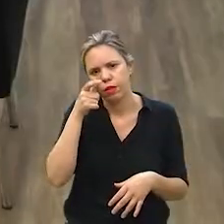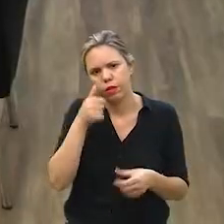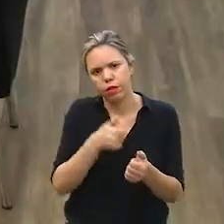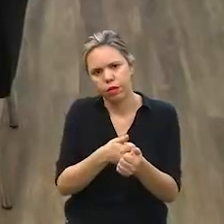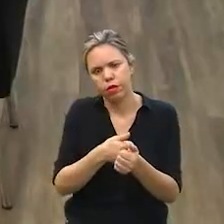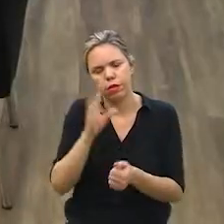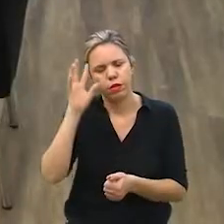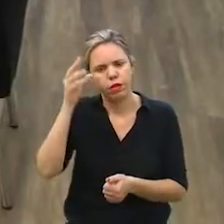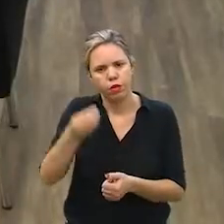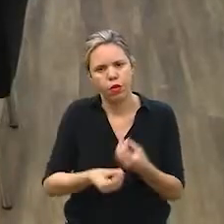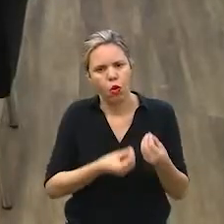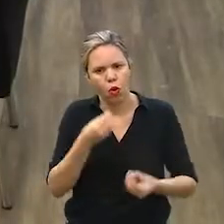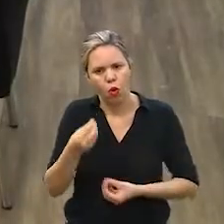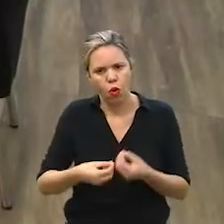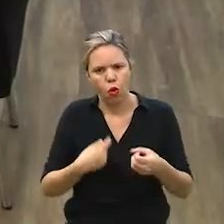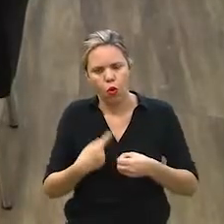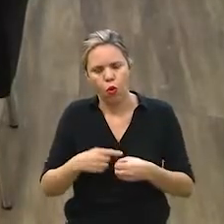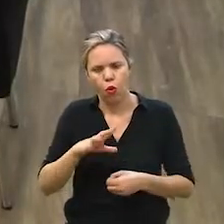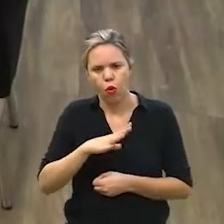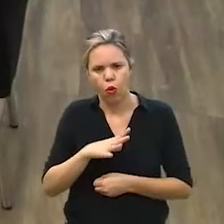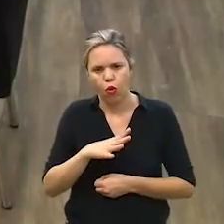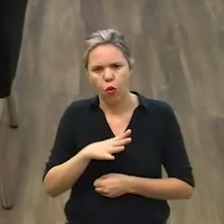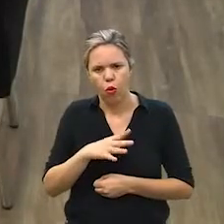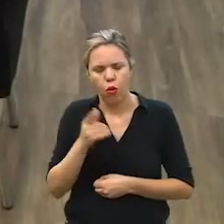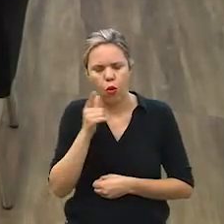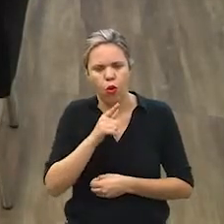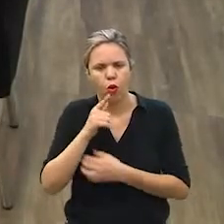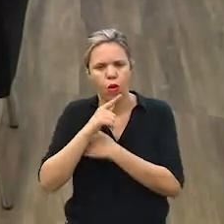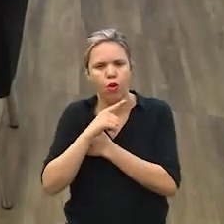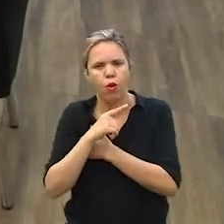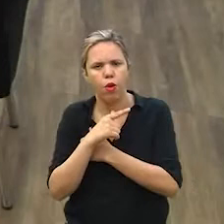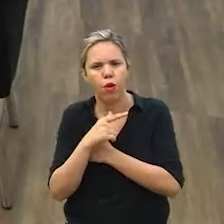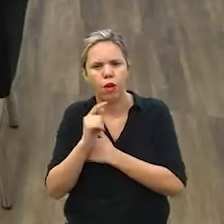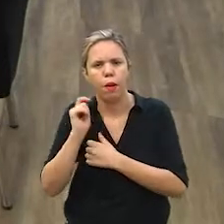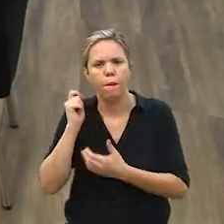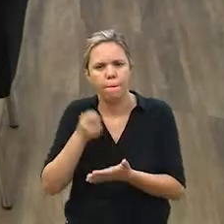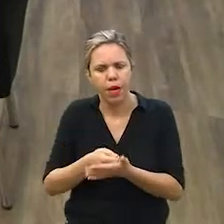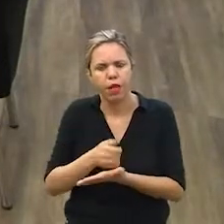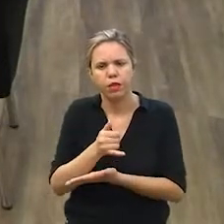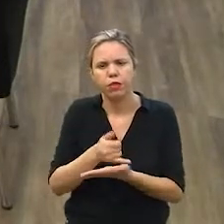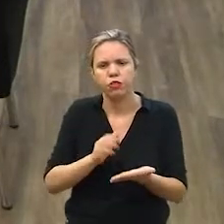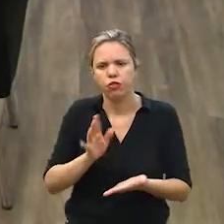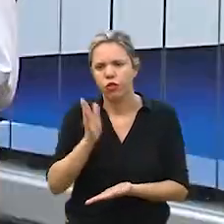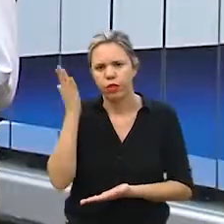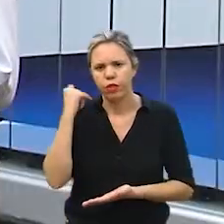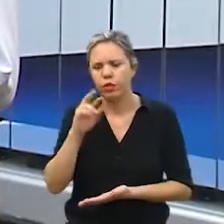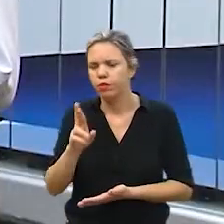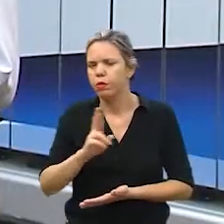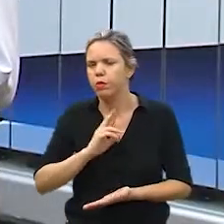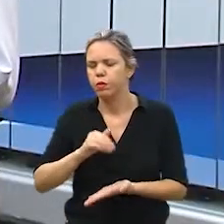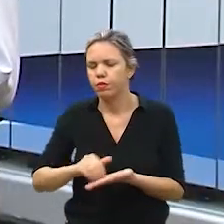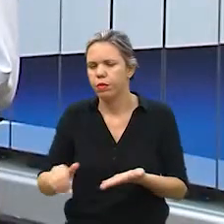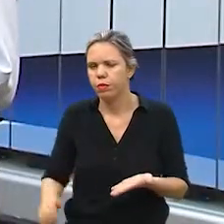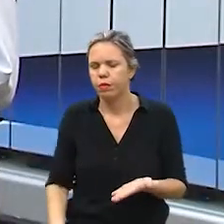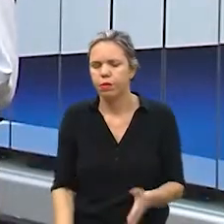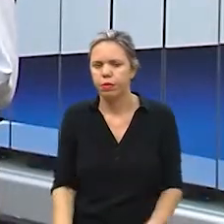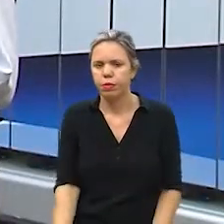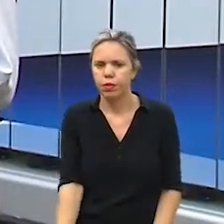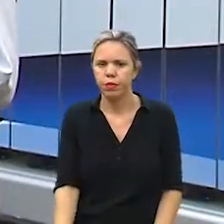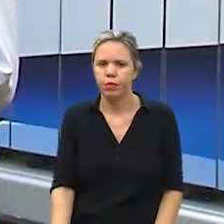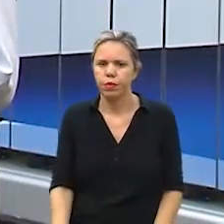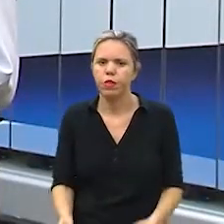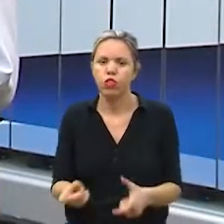acompanhando, entender como é que um município ele consegue estas receitas. Já já eu quero saber do secretário Aurílio também sobre